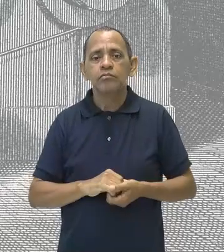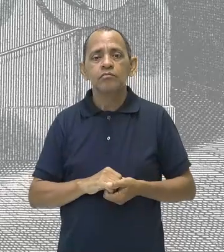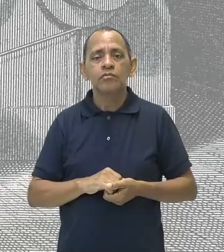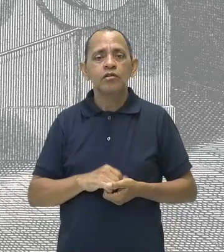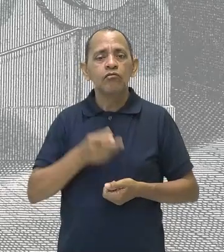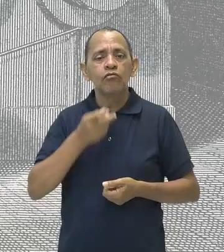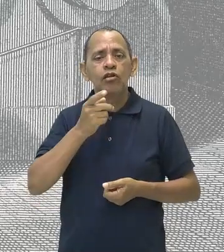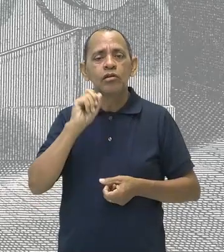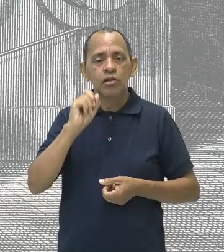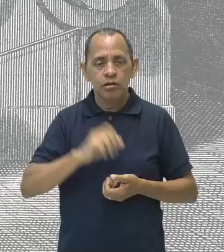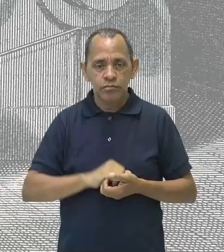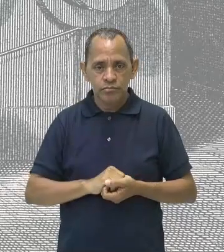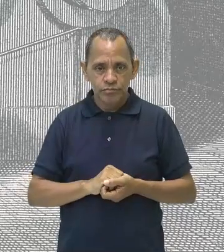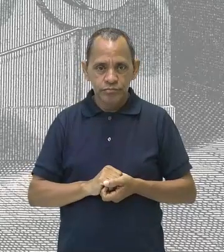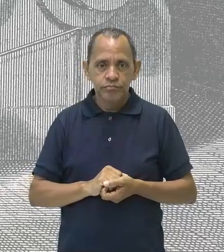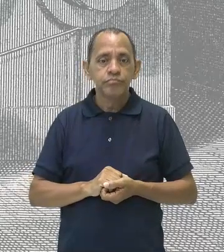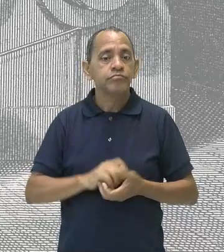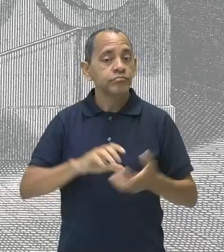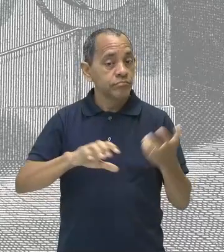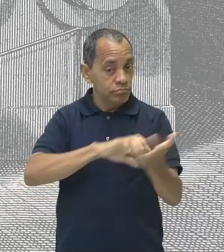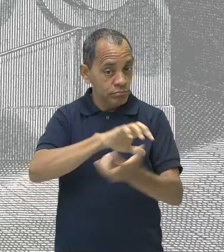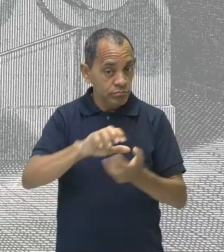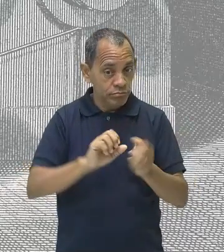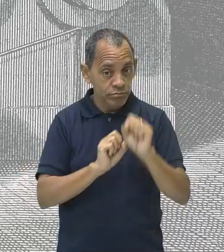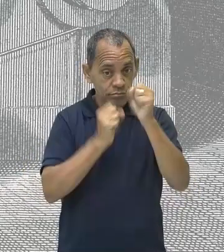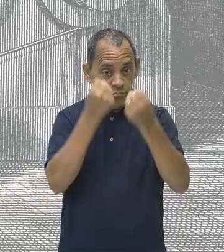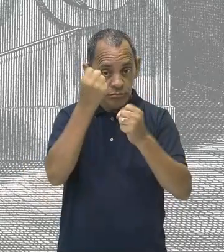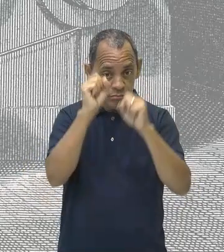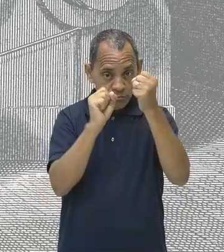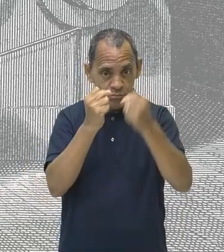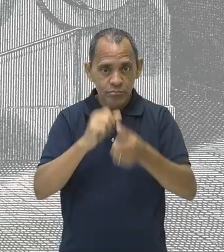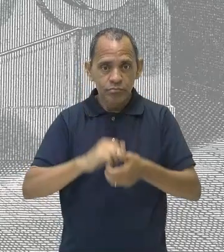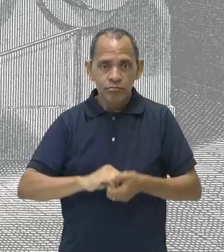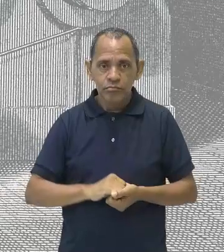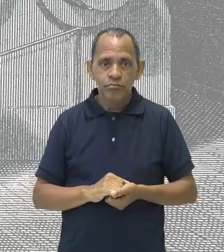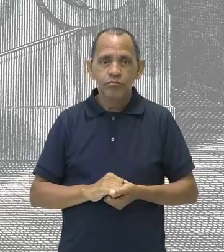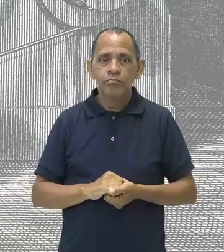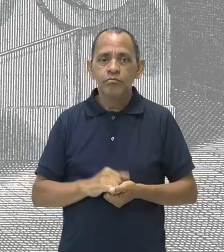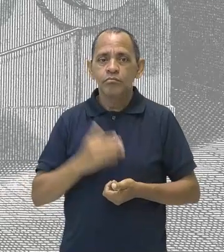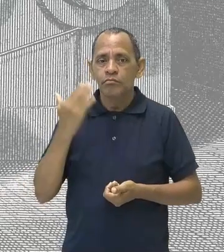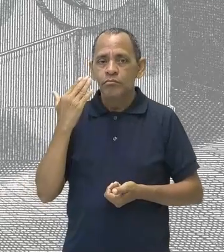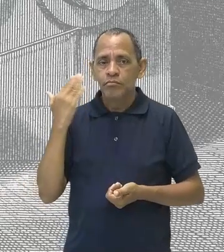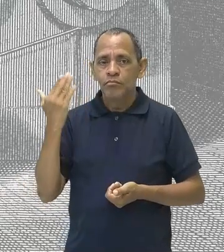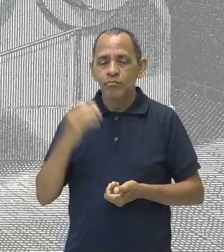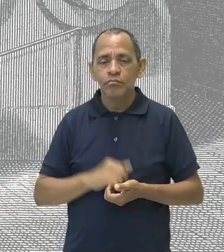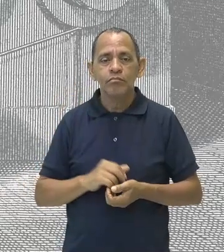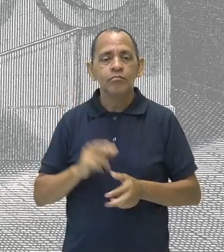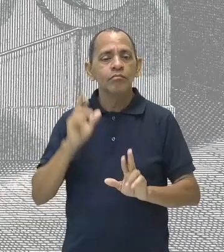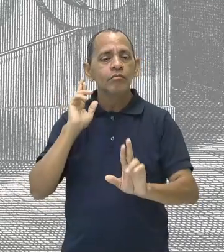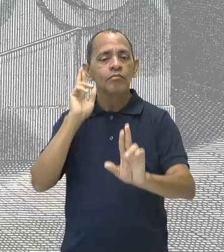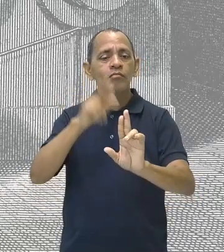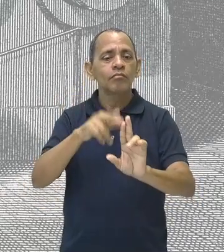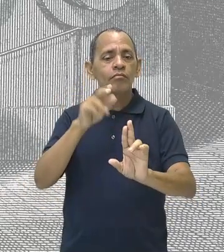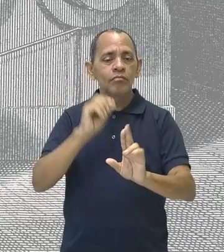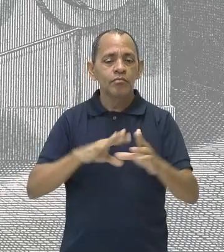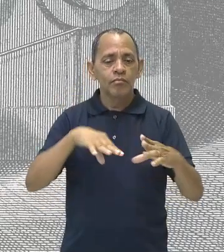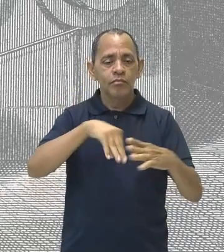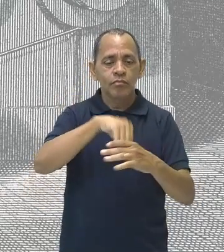quê? Nós estamos falando da Revolução Industrial, que ela se refere a um conjunto